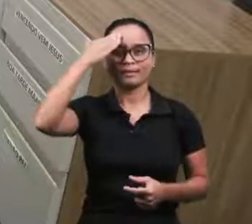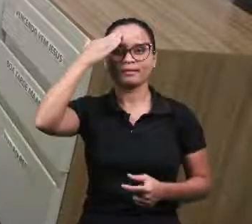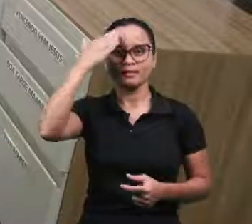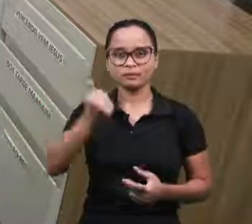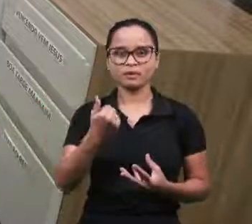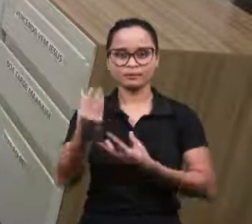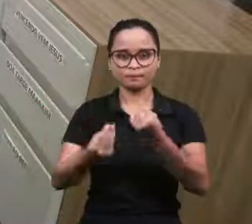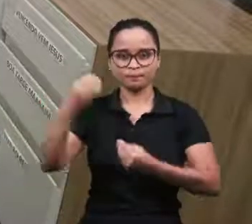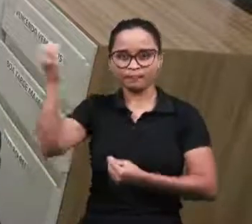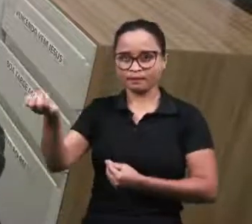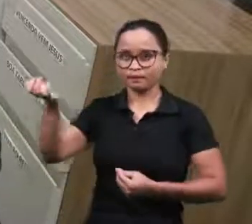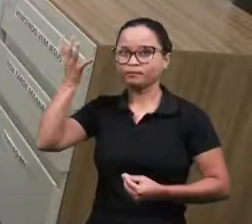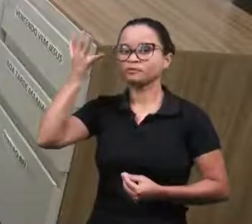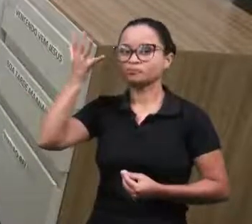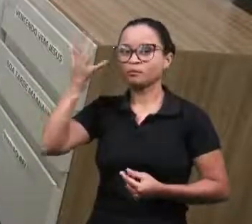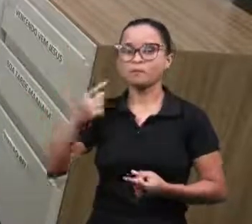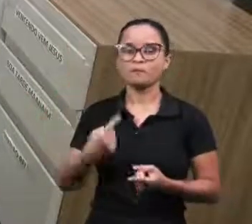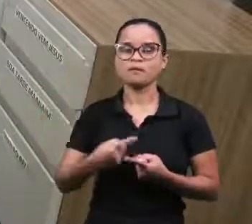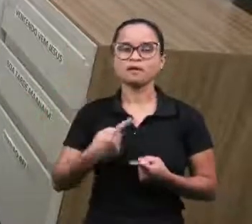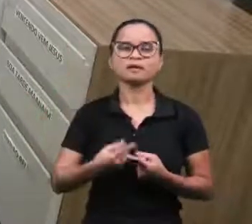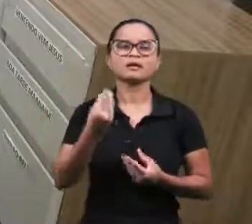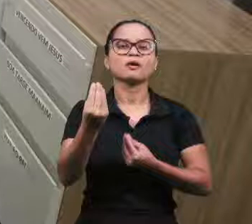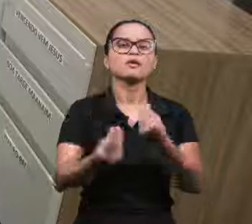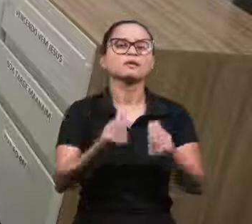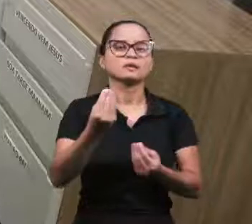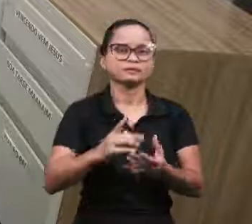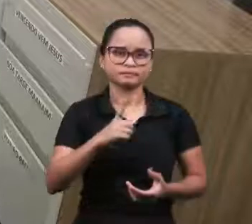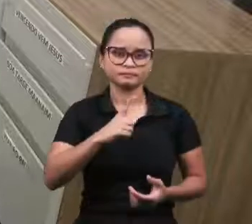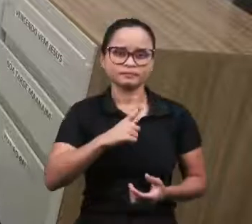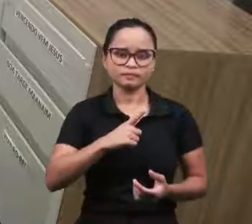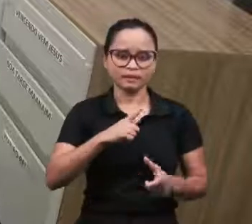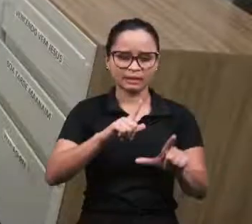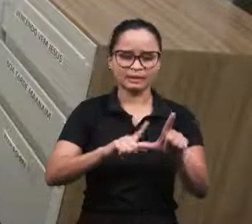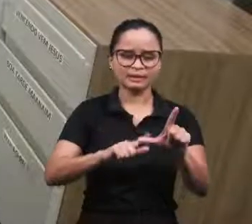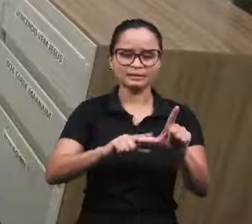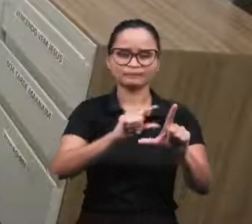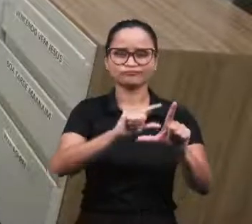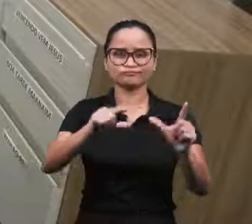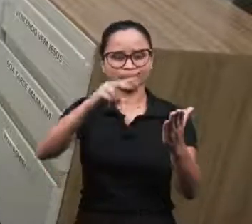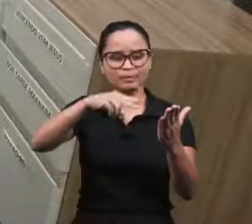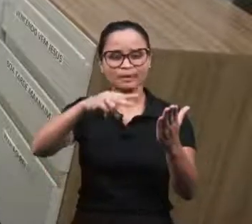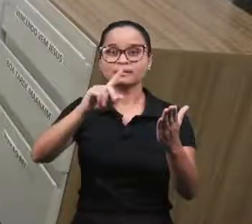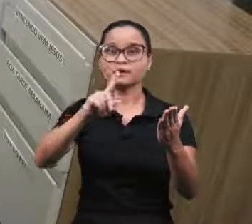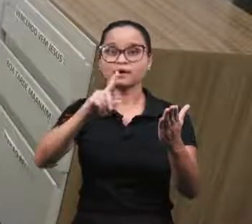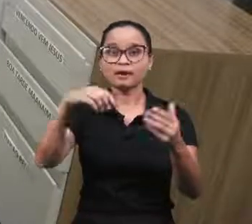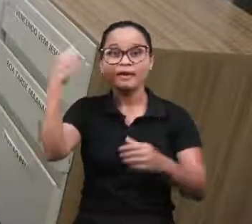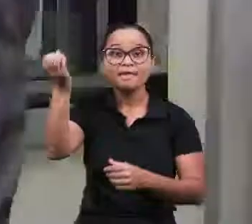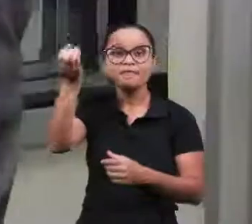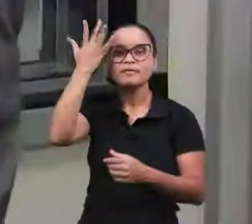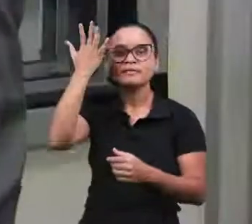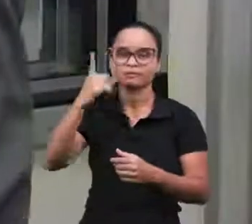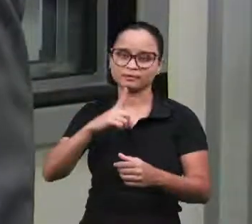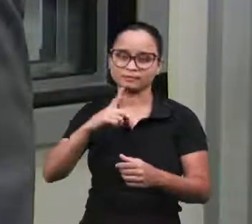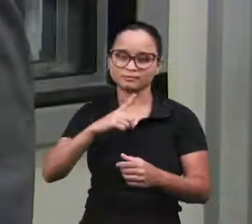revelações, sobre o que está por trás da letra nessas situações, né, pastor?